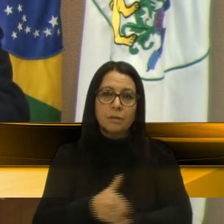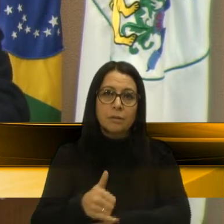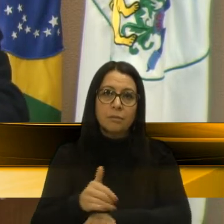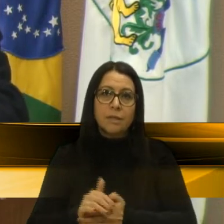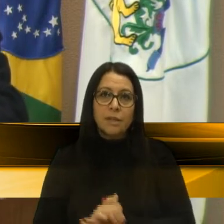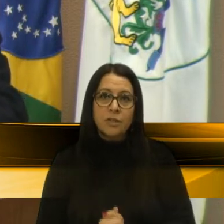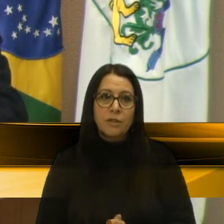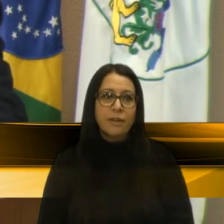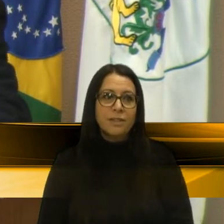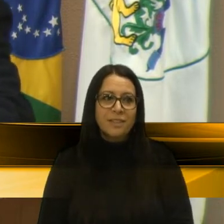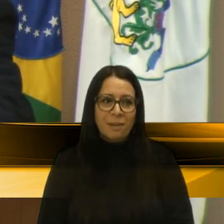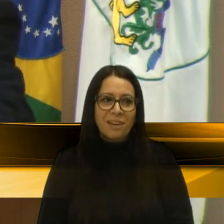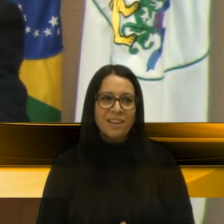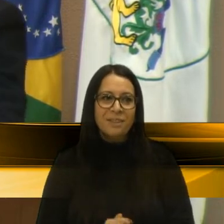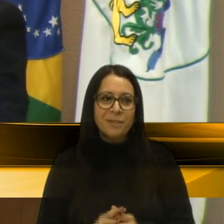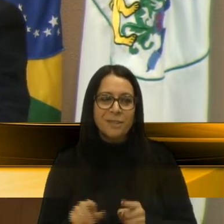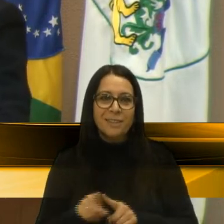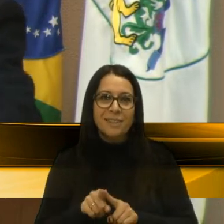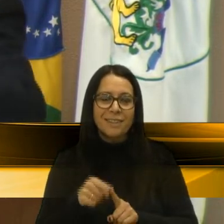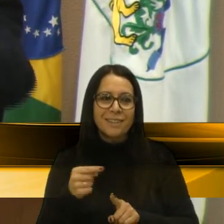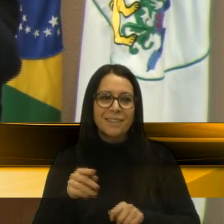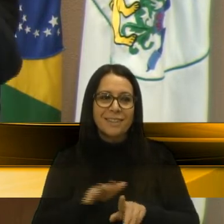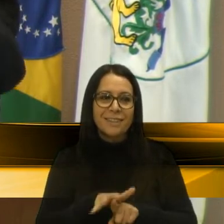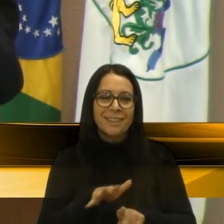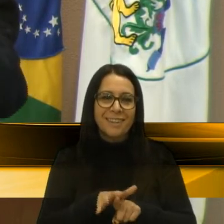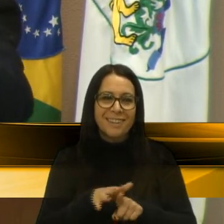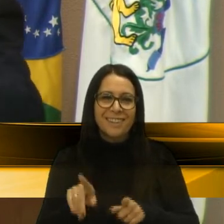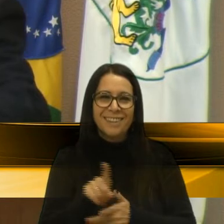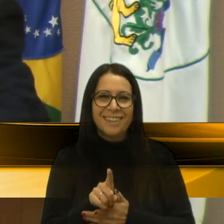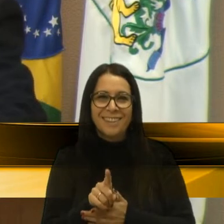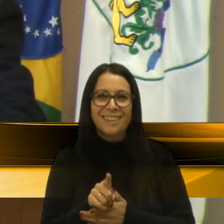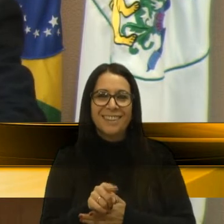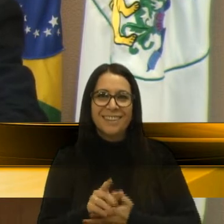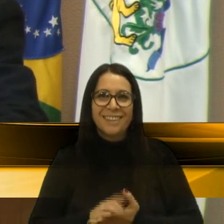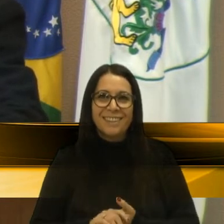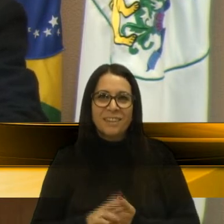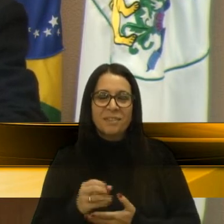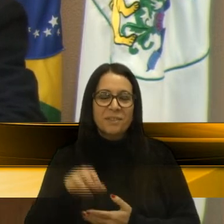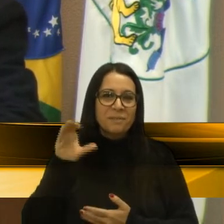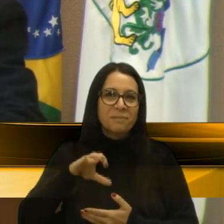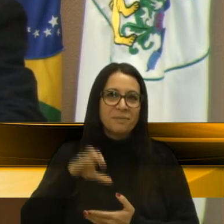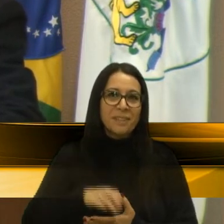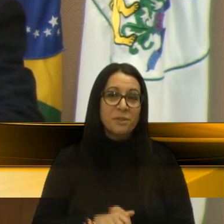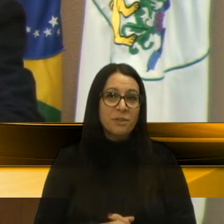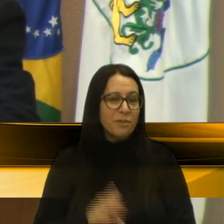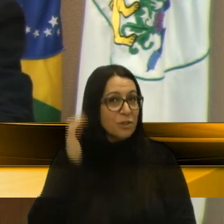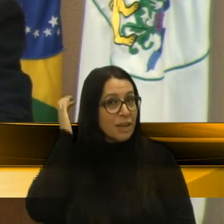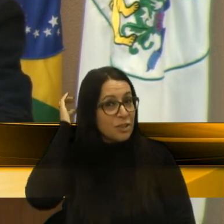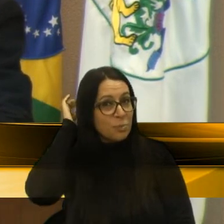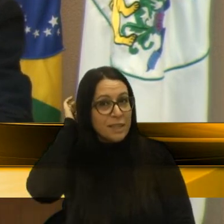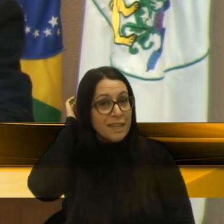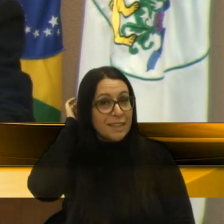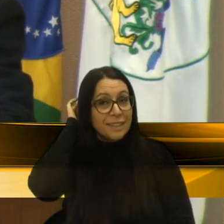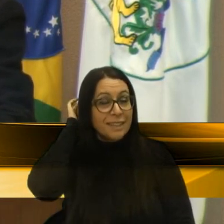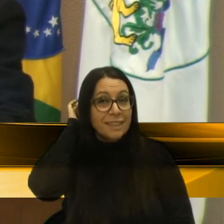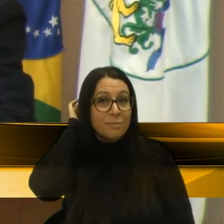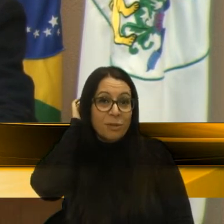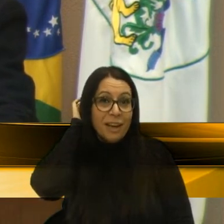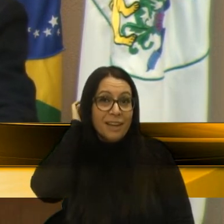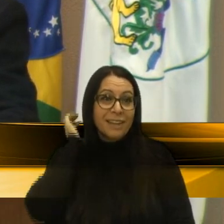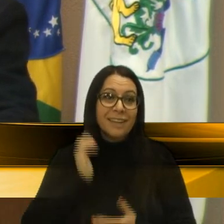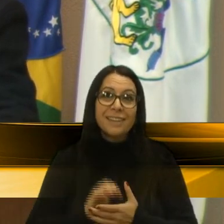eles sentiam que ia ter algum problema com os britadores, cada um tinha o seu almoxerifado de cascalho, né? Tinha